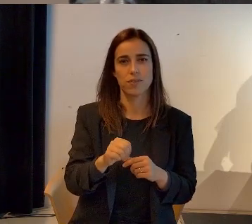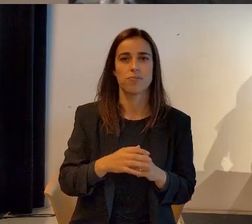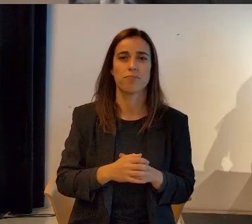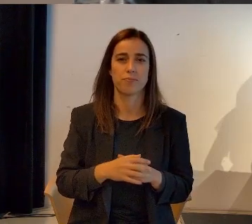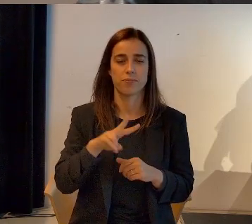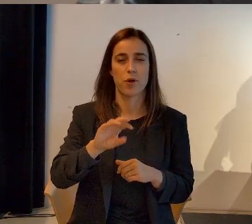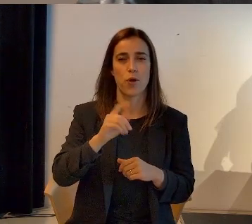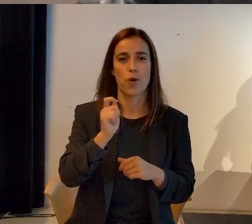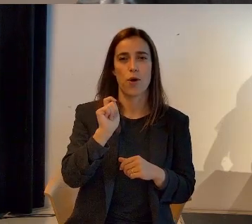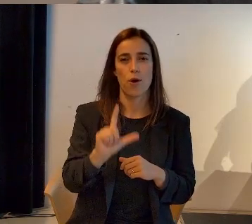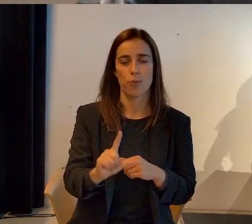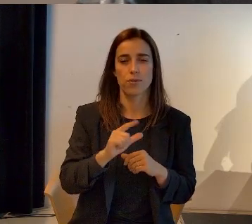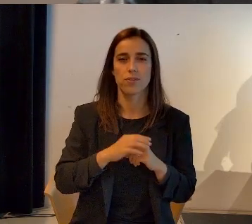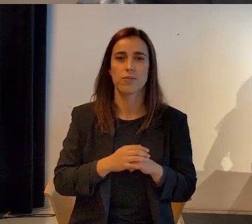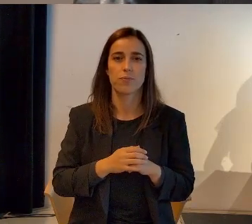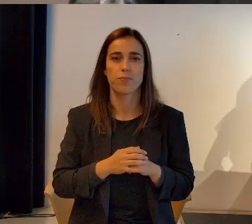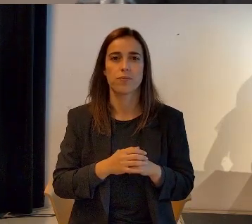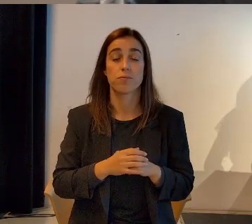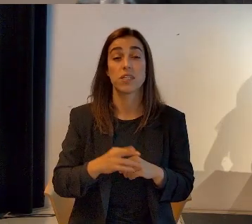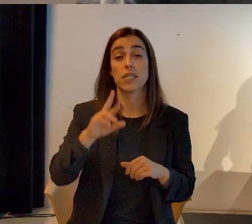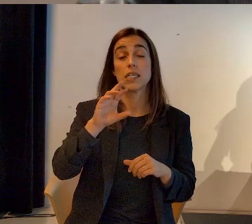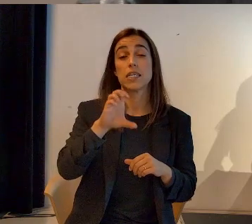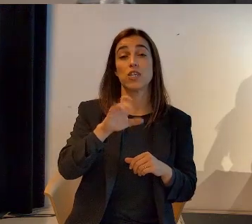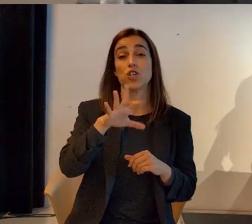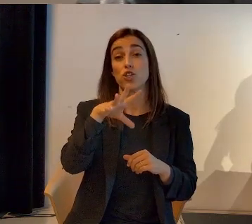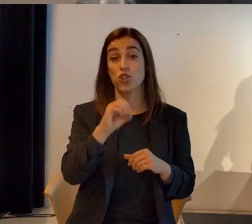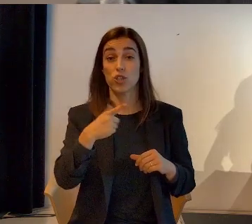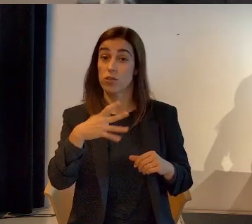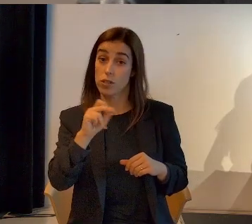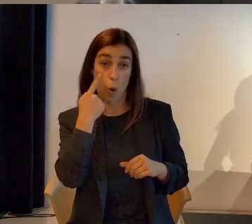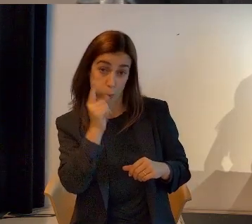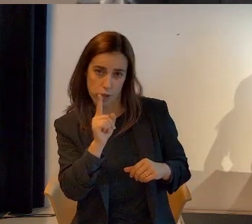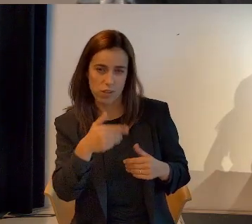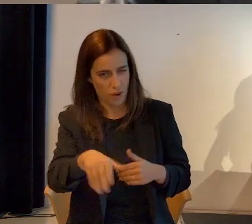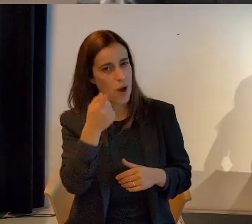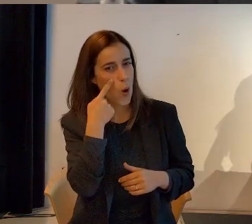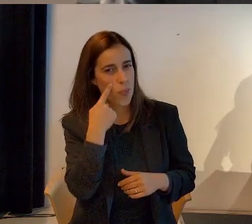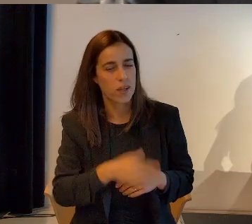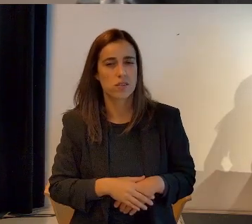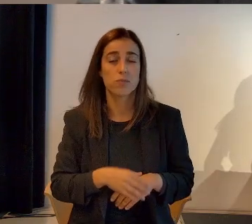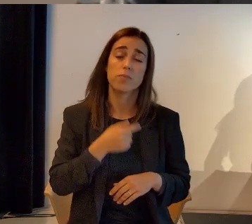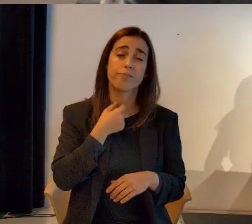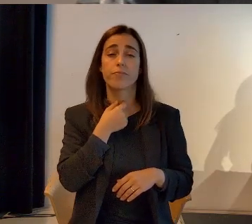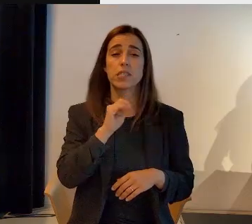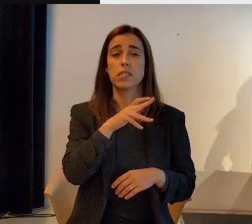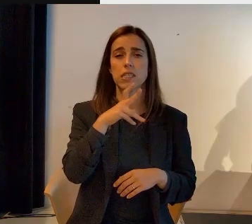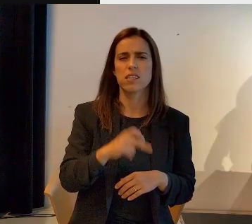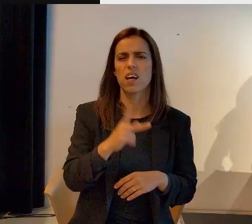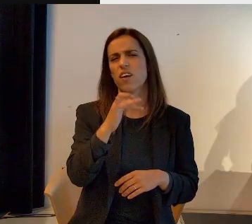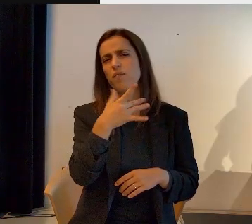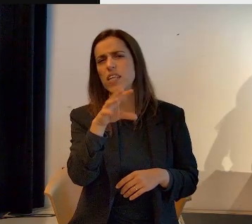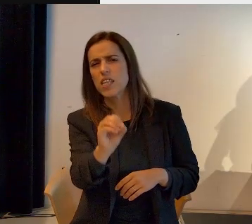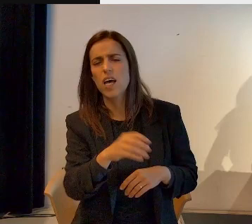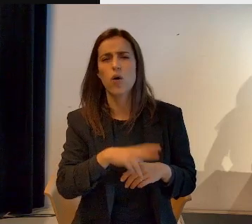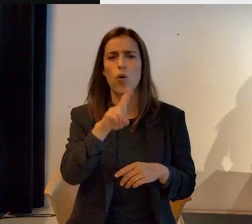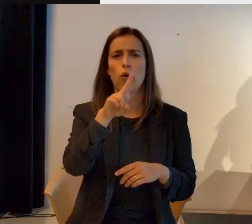Noble, toda a gente conhece o Chico da Tina, se não conhecem vão ficar a conhecê-lo, a Sara Correia, o Vitão, o Rui Veloso,